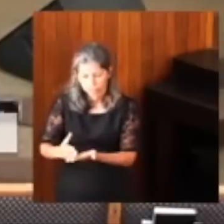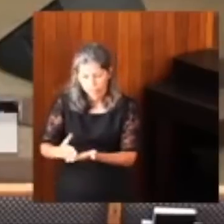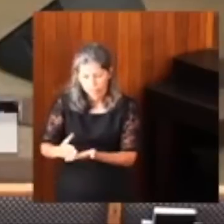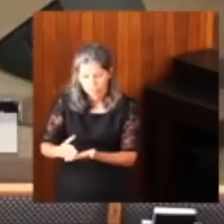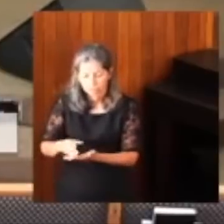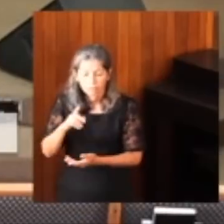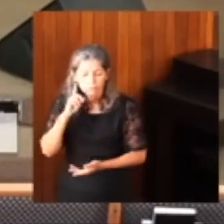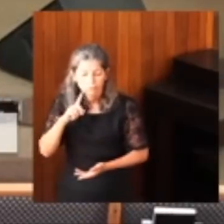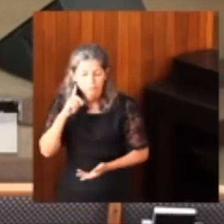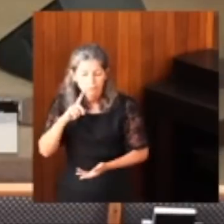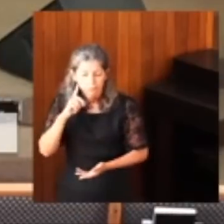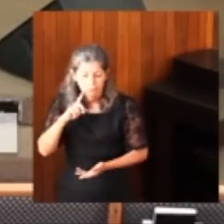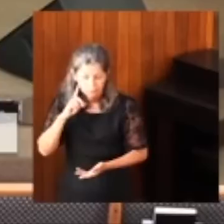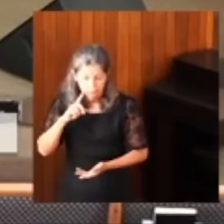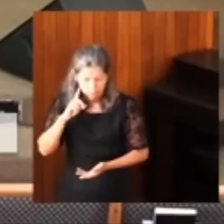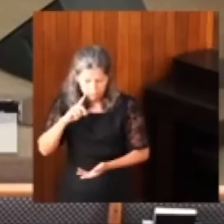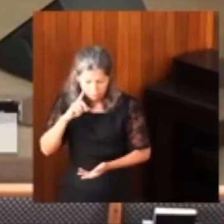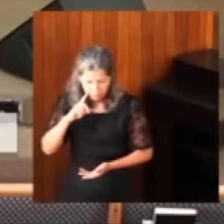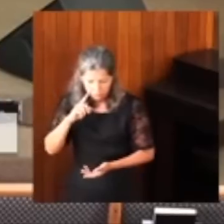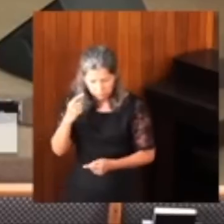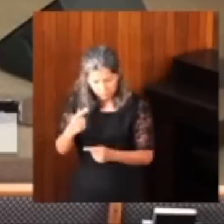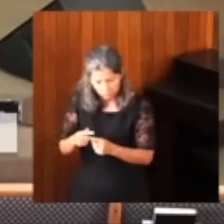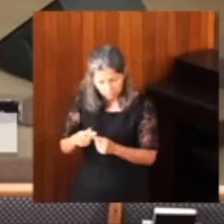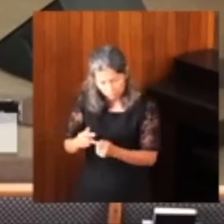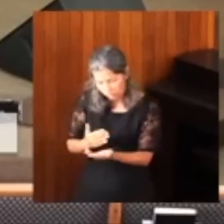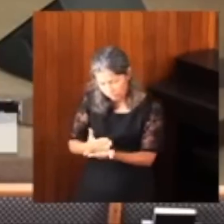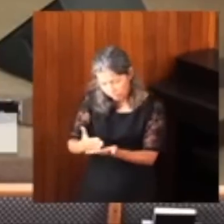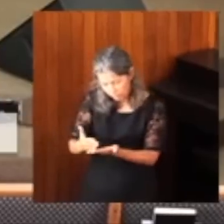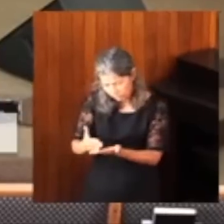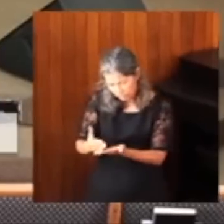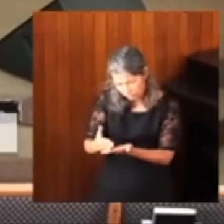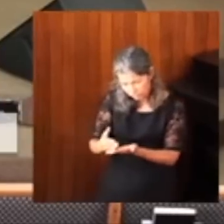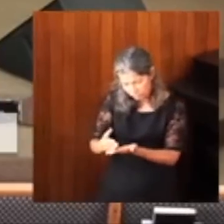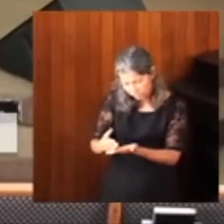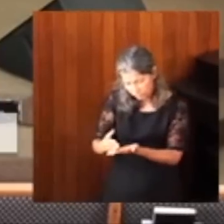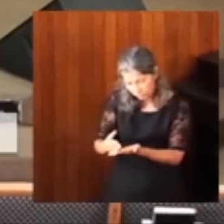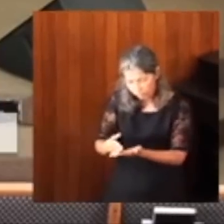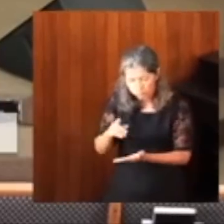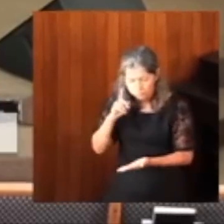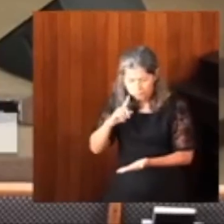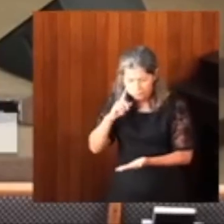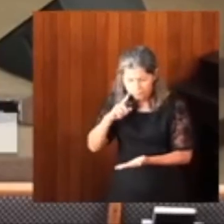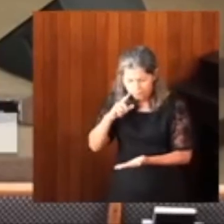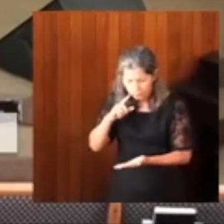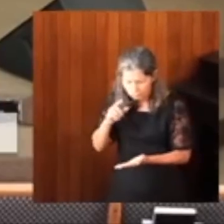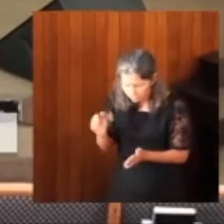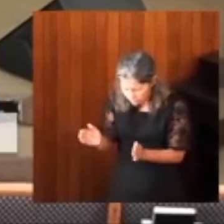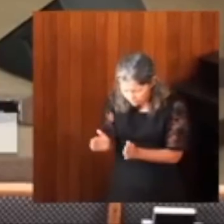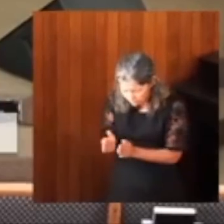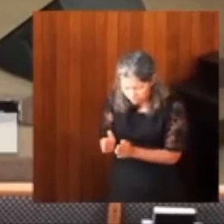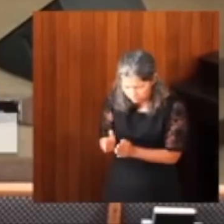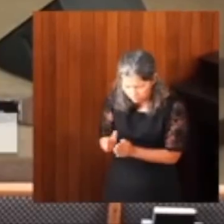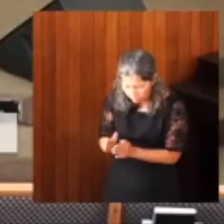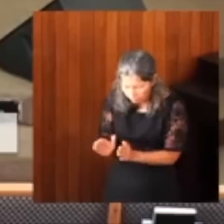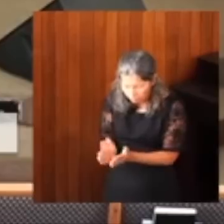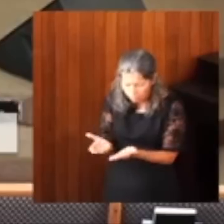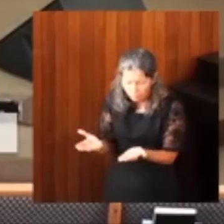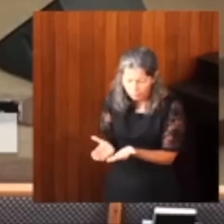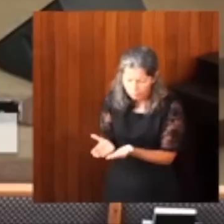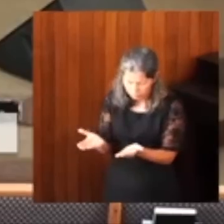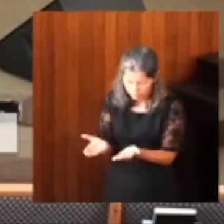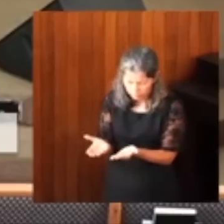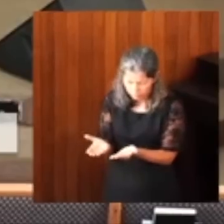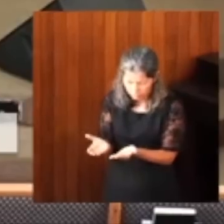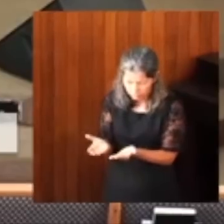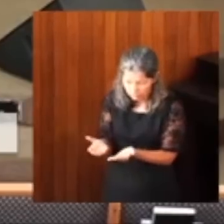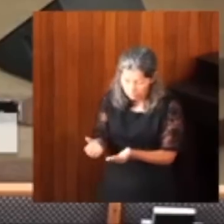tá? Muitos protestantes entendem da mesma forma. Isaac Newton já entendia algumas coisas assim. A besta do mar representa os Estados Unidos da